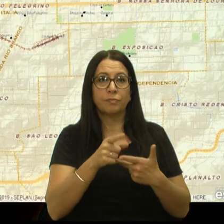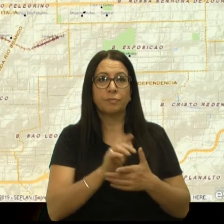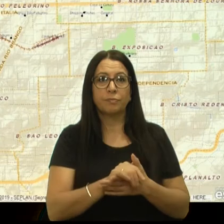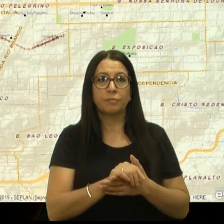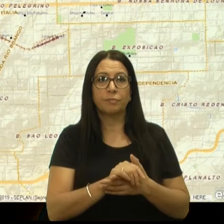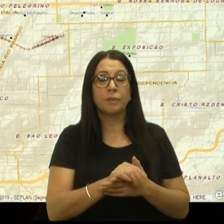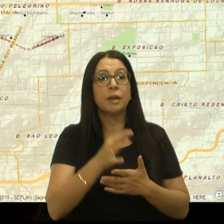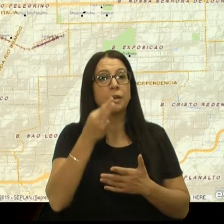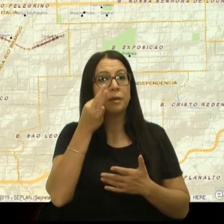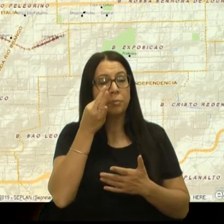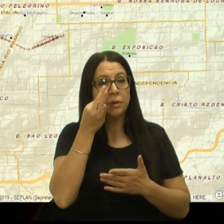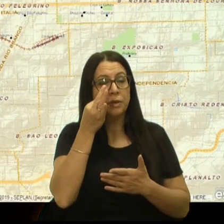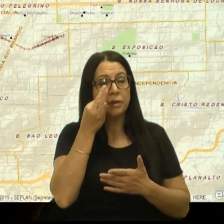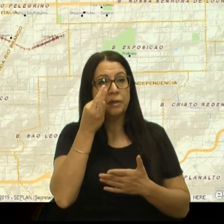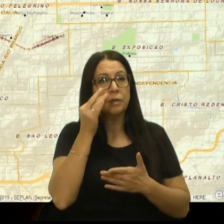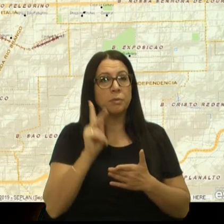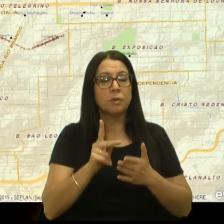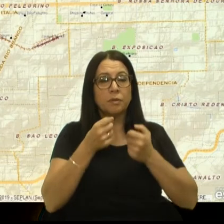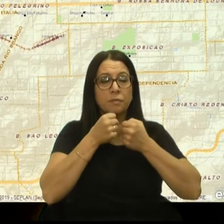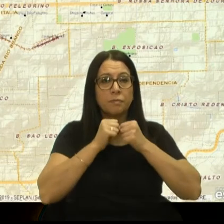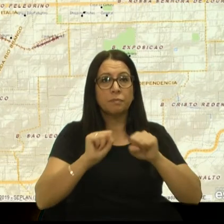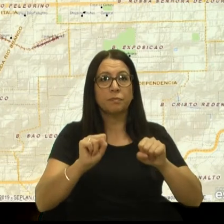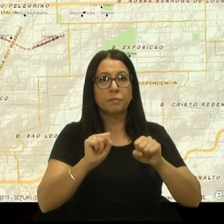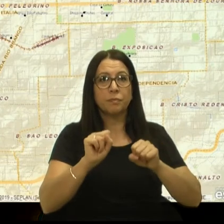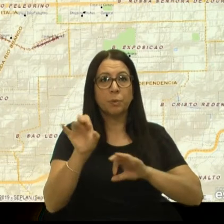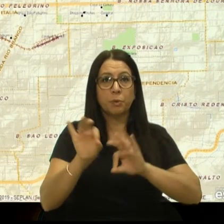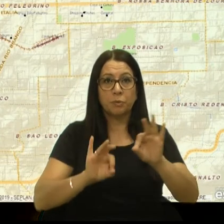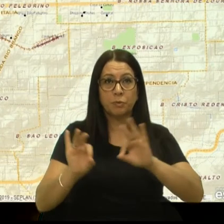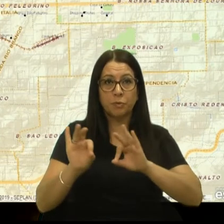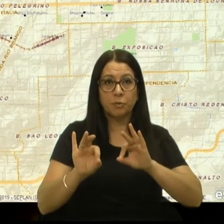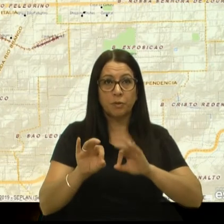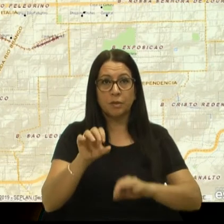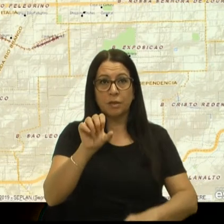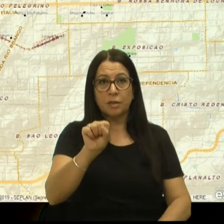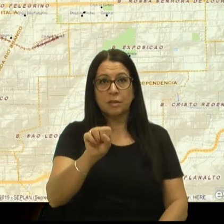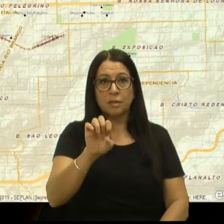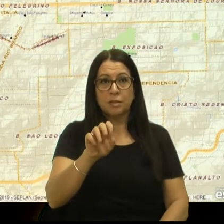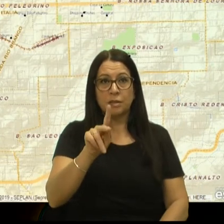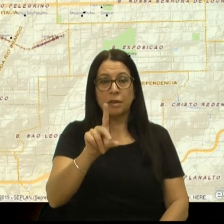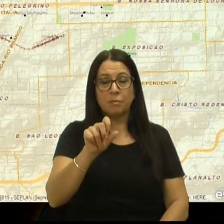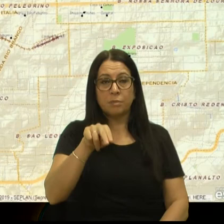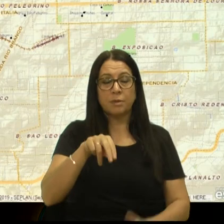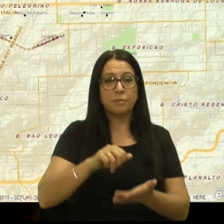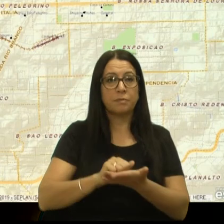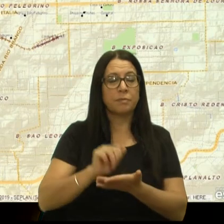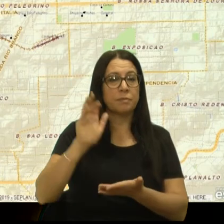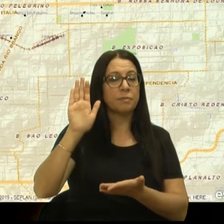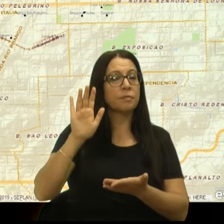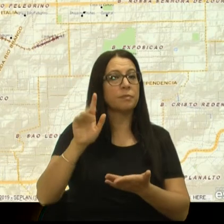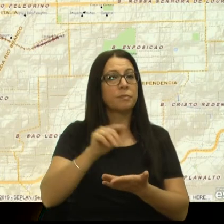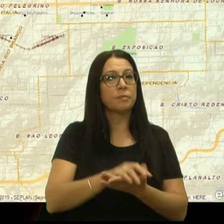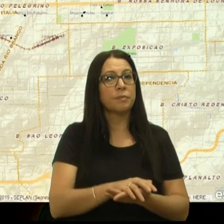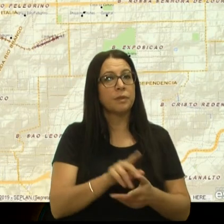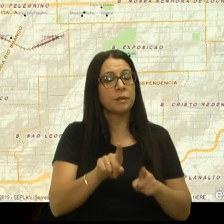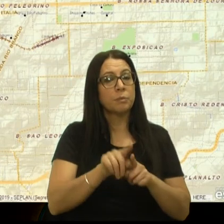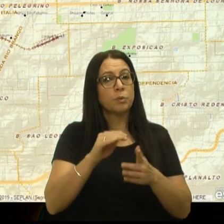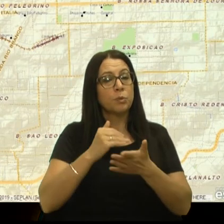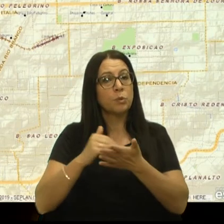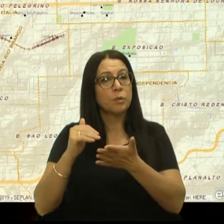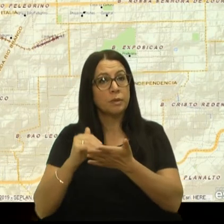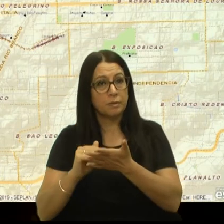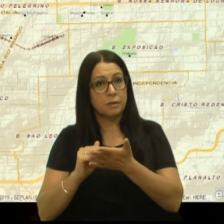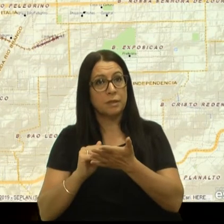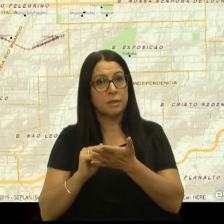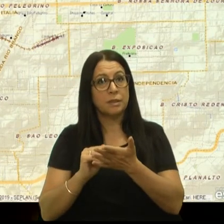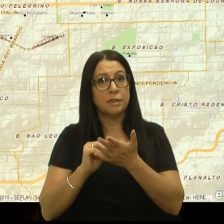a presença do pessoal da Secretaria do Planejamento, da CEPLAN, declaração de servidores da casa, e com o secretário,